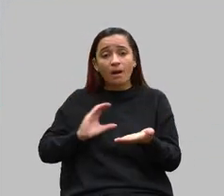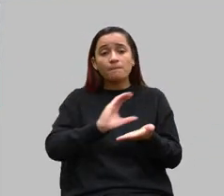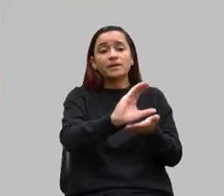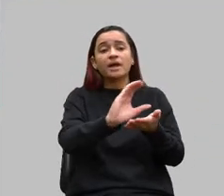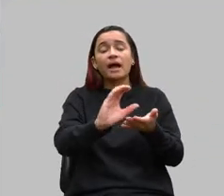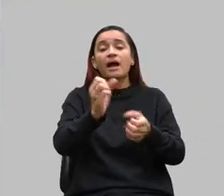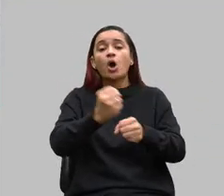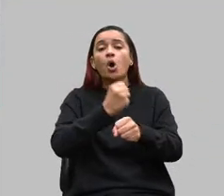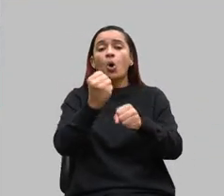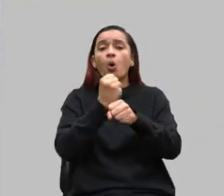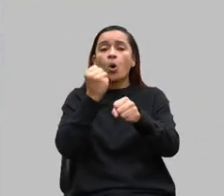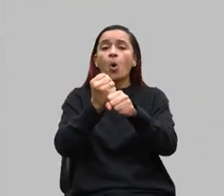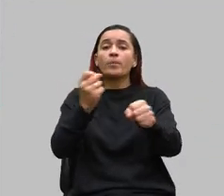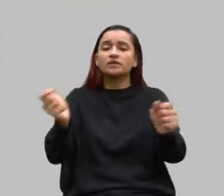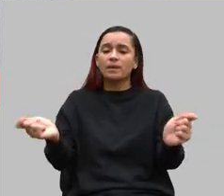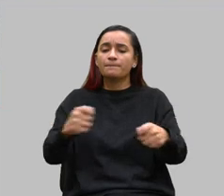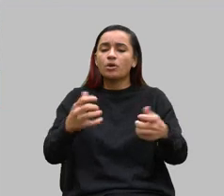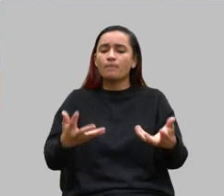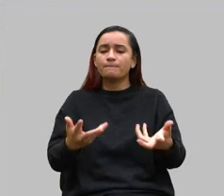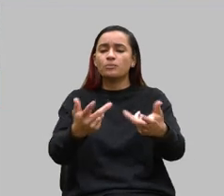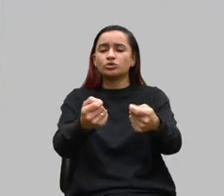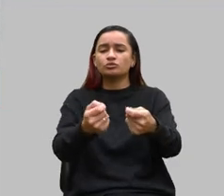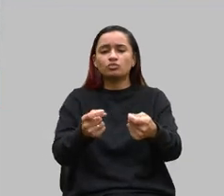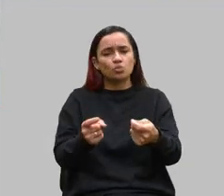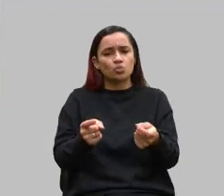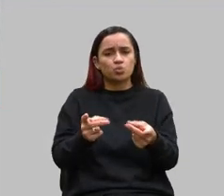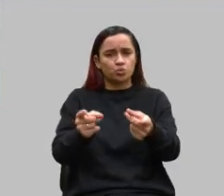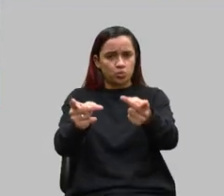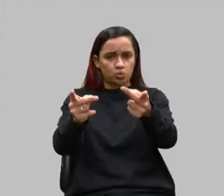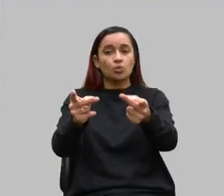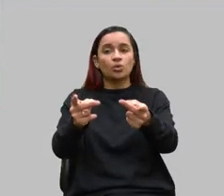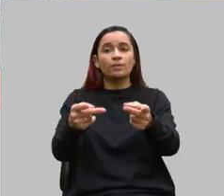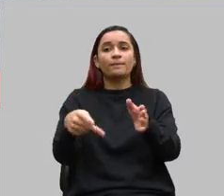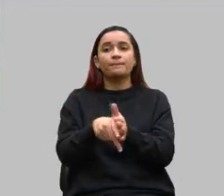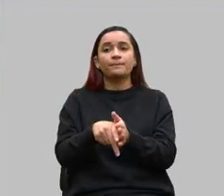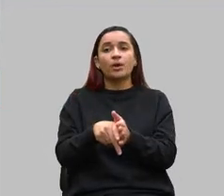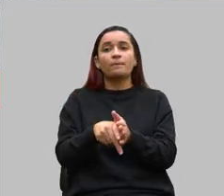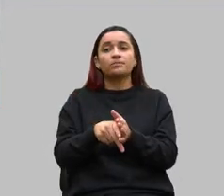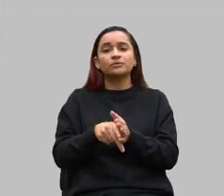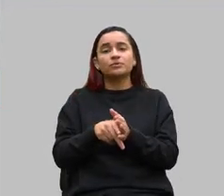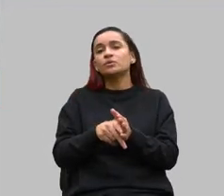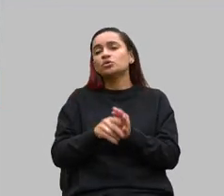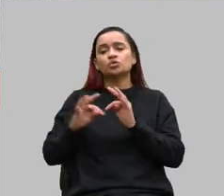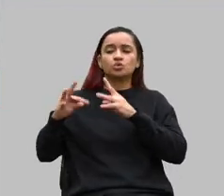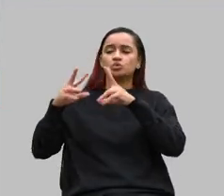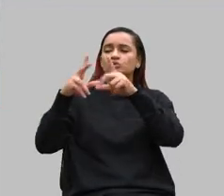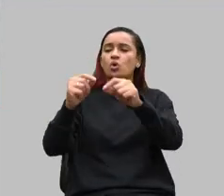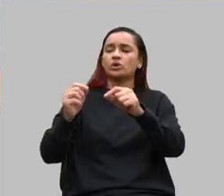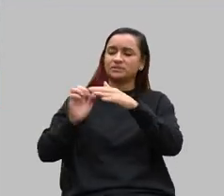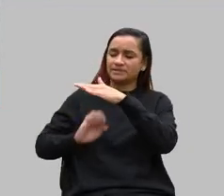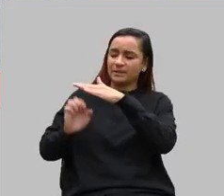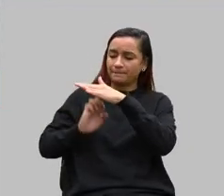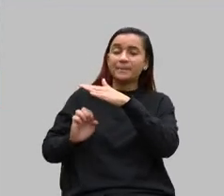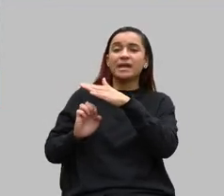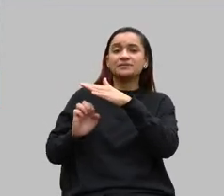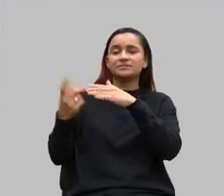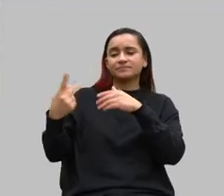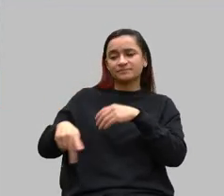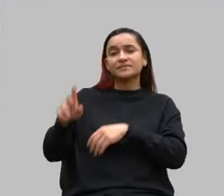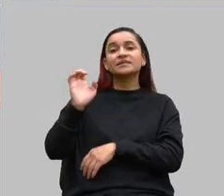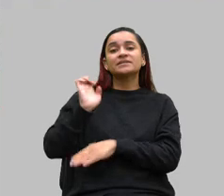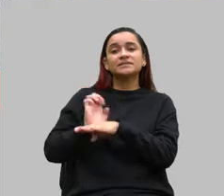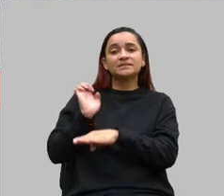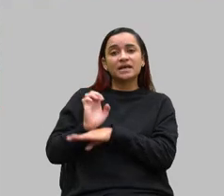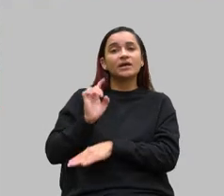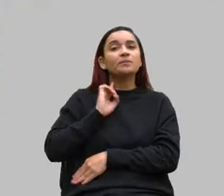trarão impactos positivos e duradouros para todas as empresas que estão sediadas no estado e